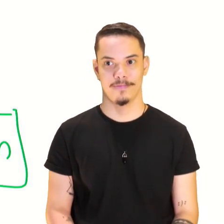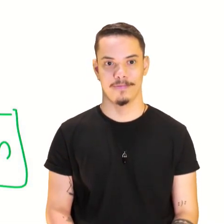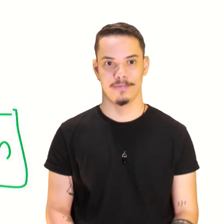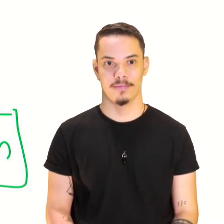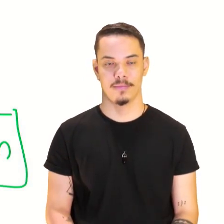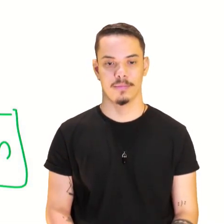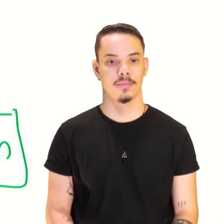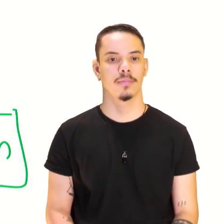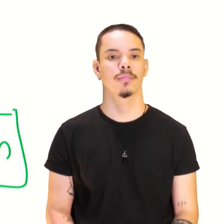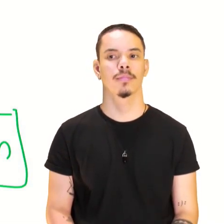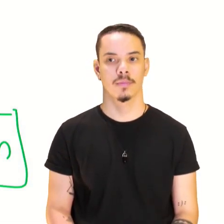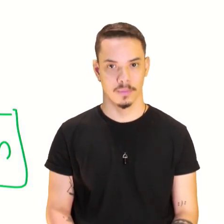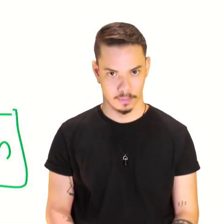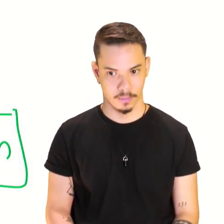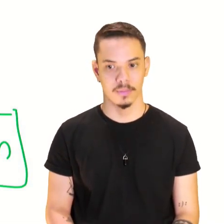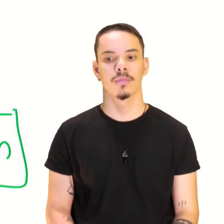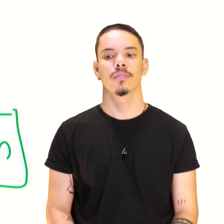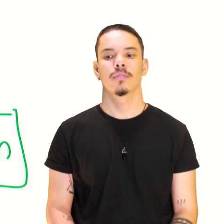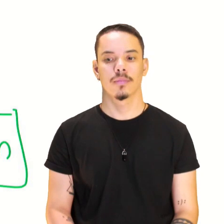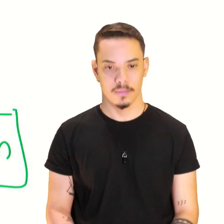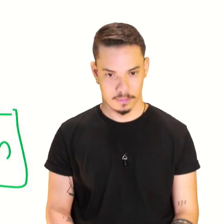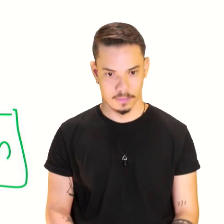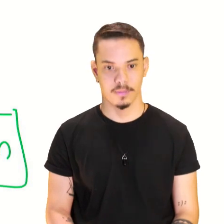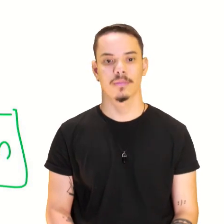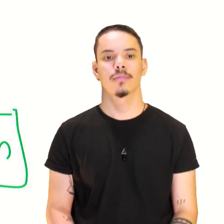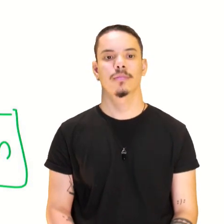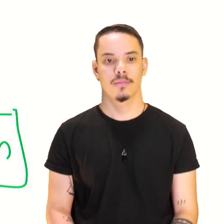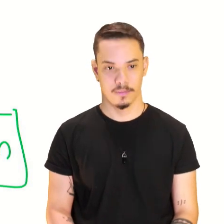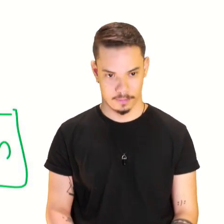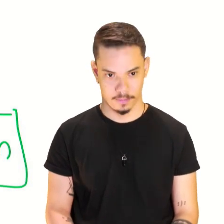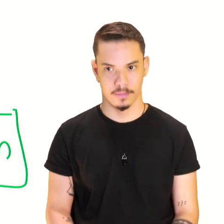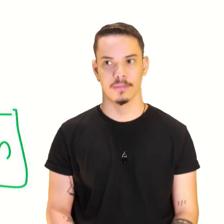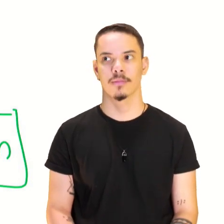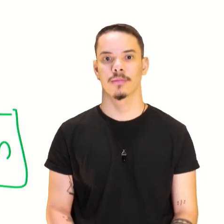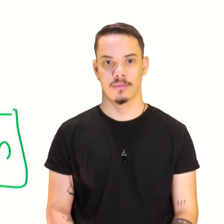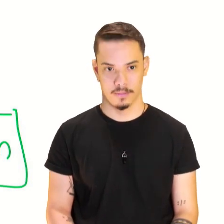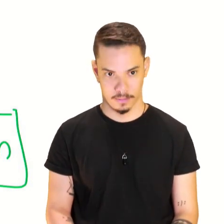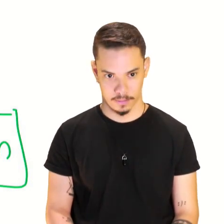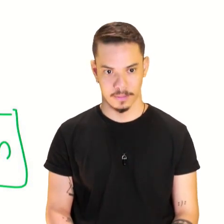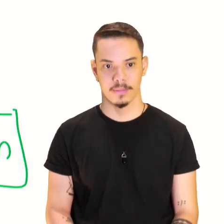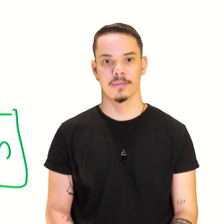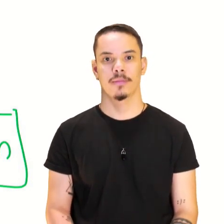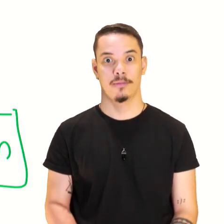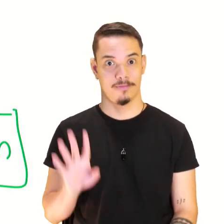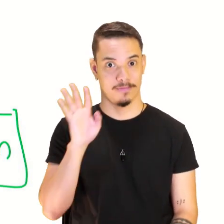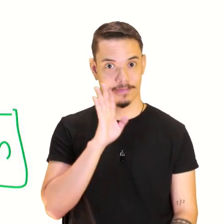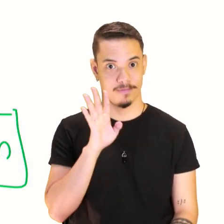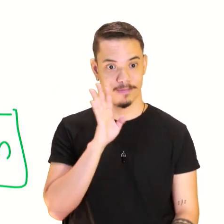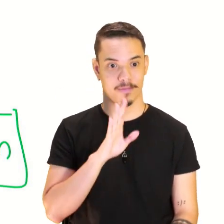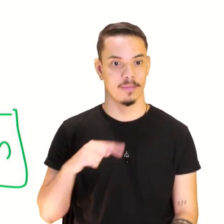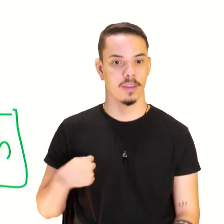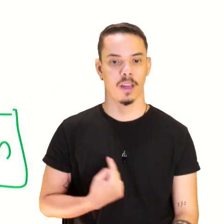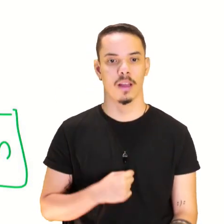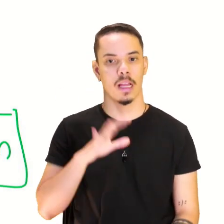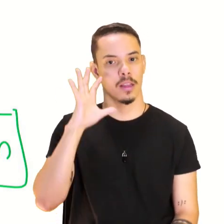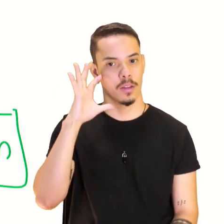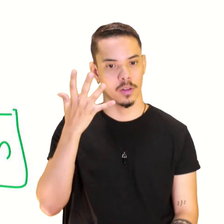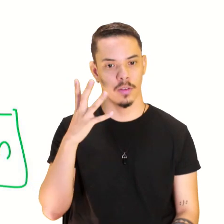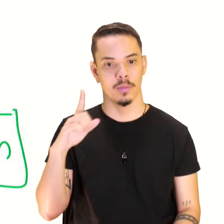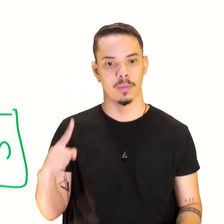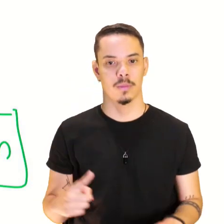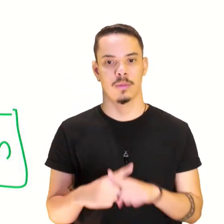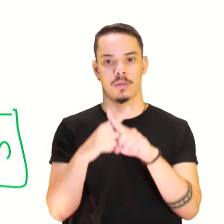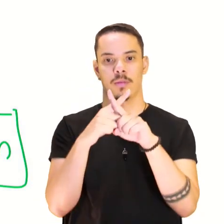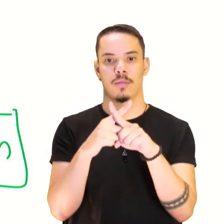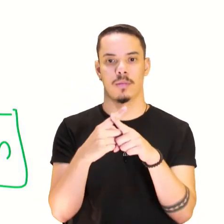Beleza. Tranquilo? Tranquilo. Bem legalzinha essas, né? A gente resolve, multiplica cruzado, porque